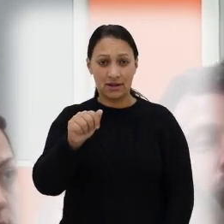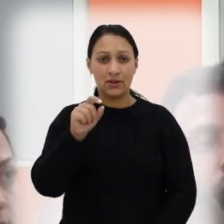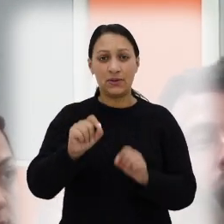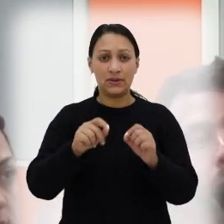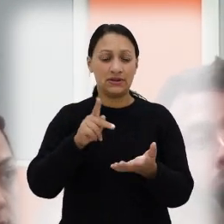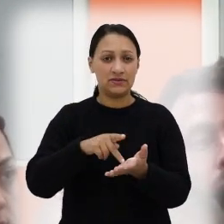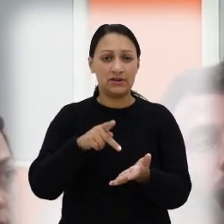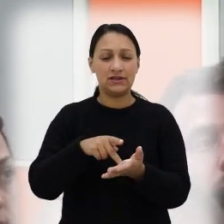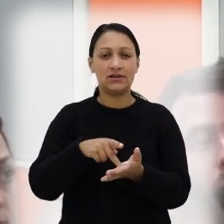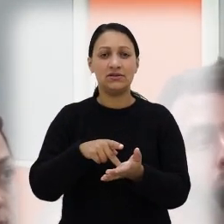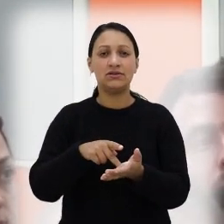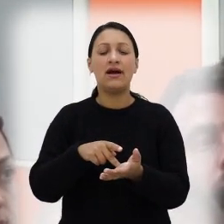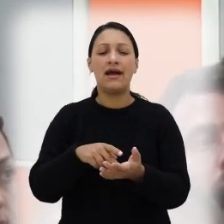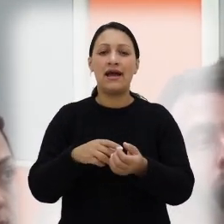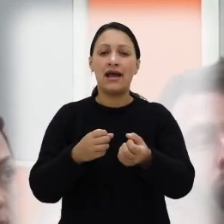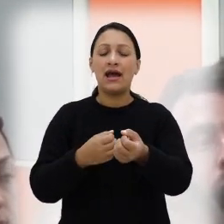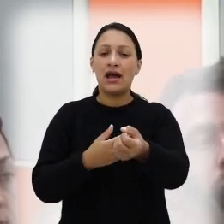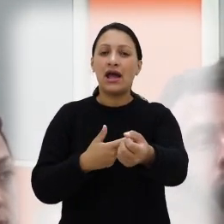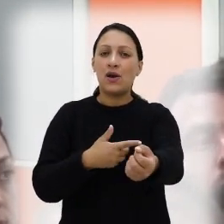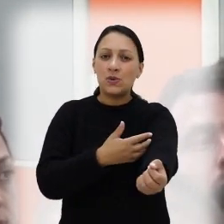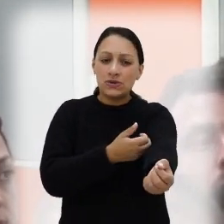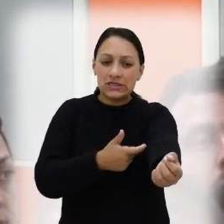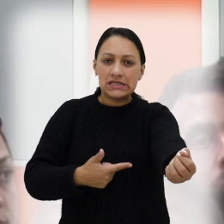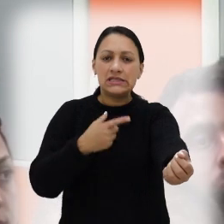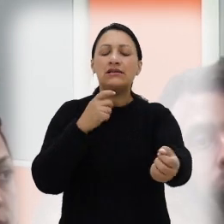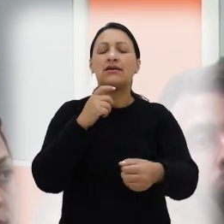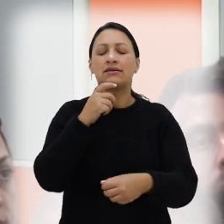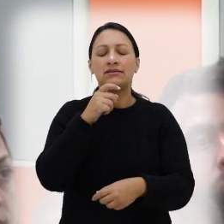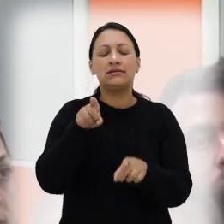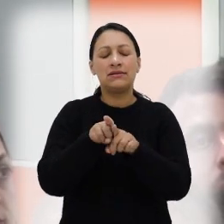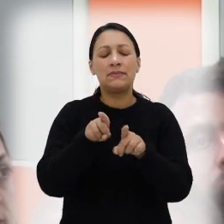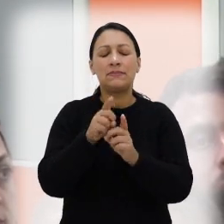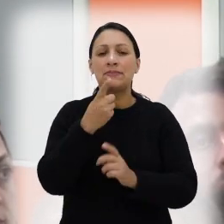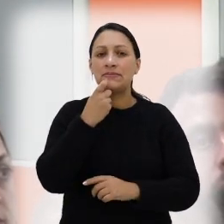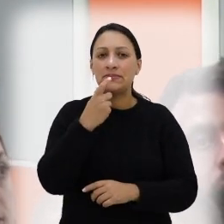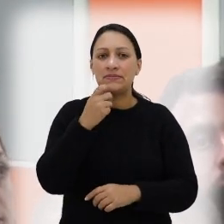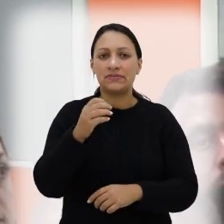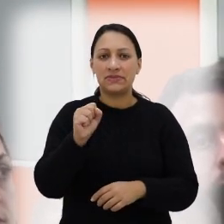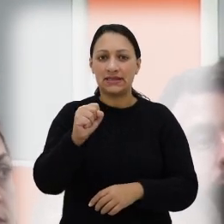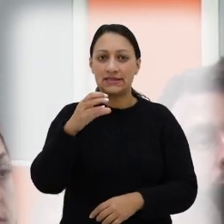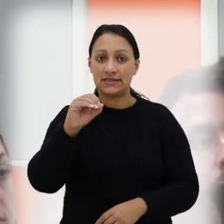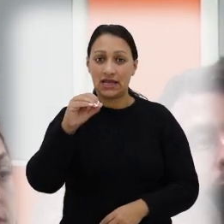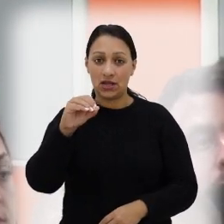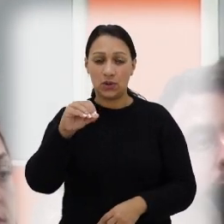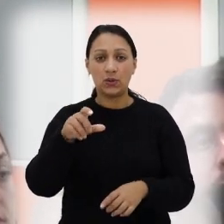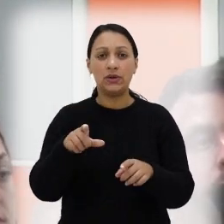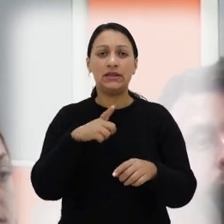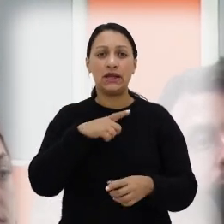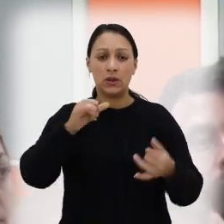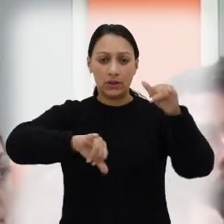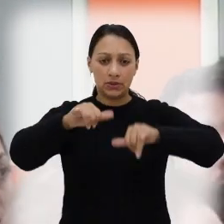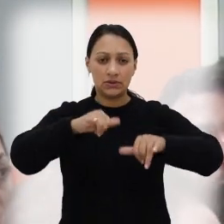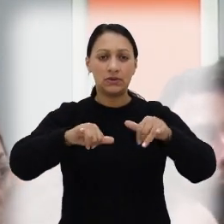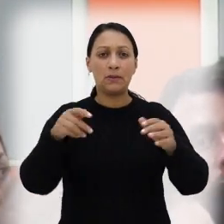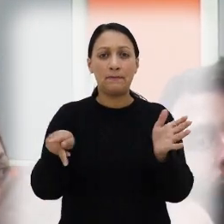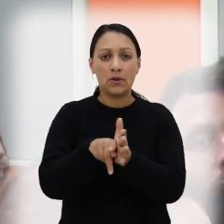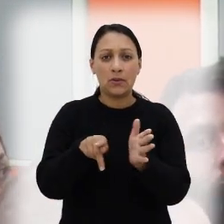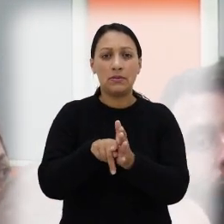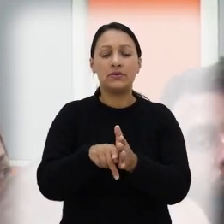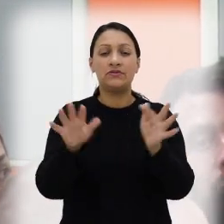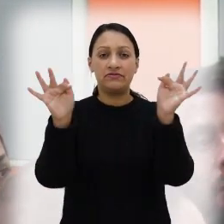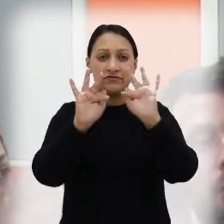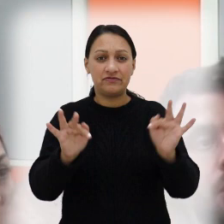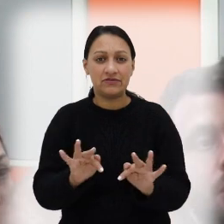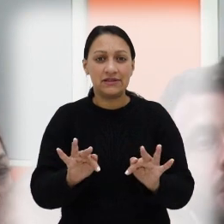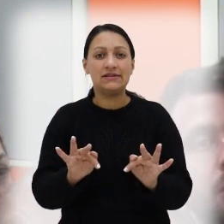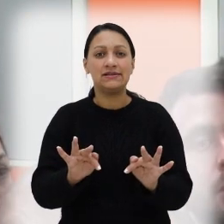fazer a coleta de sangue a seco e a gente tem um laboratório próprio especializado para a elaboração desse tipo de exame. Ficamos muito contentes